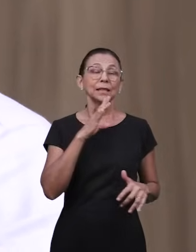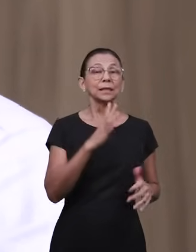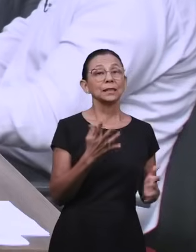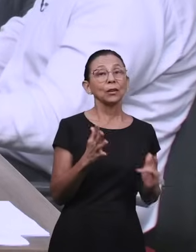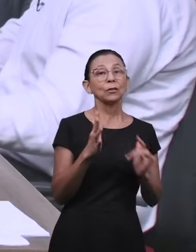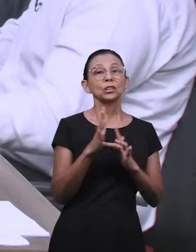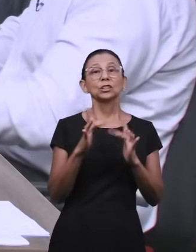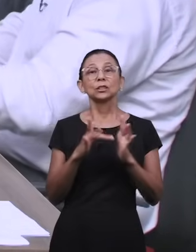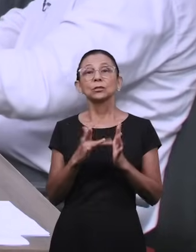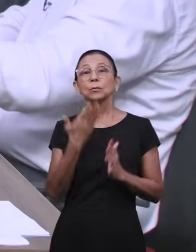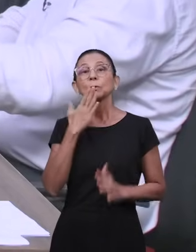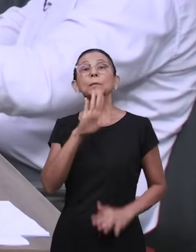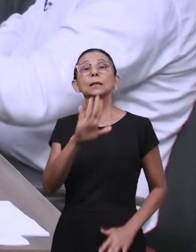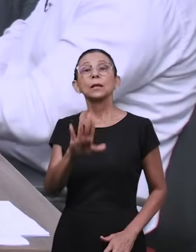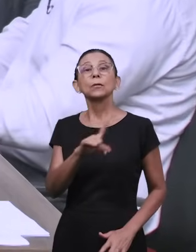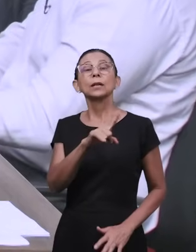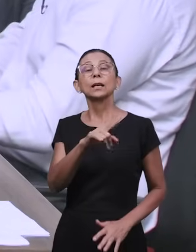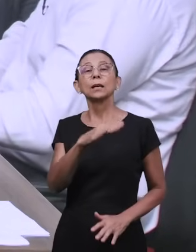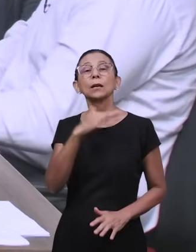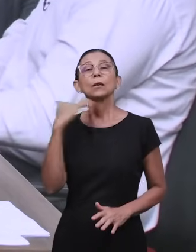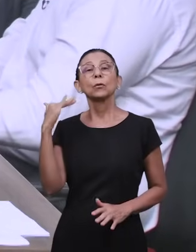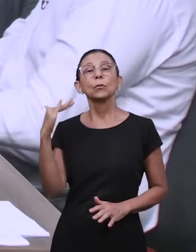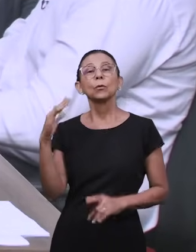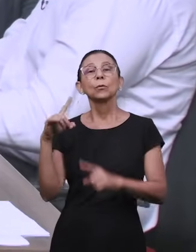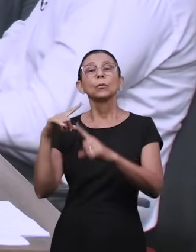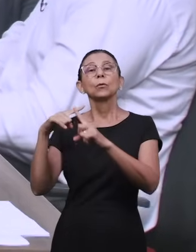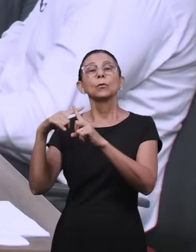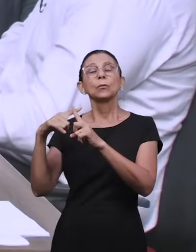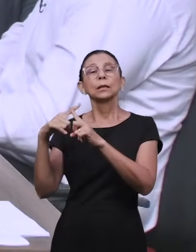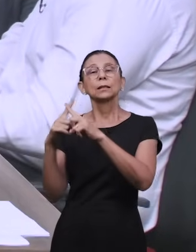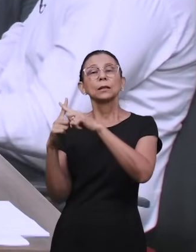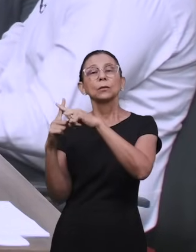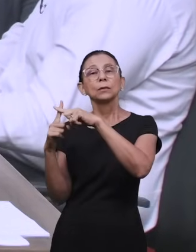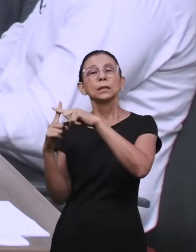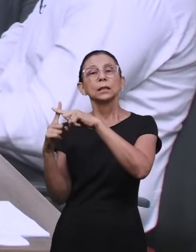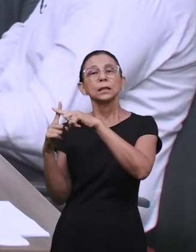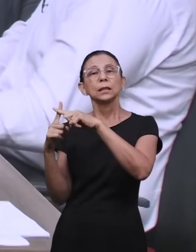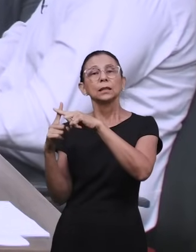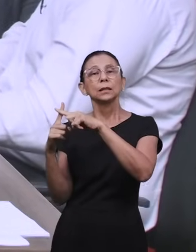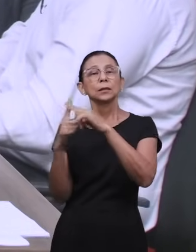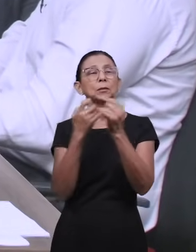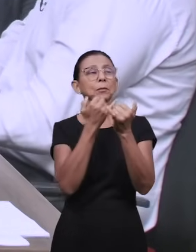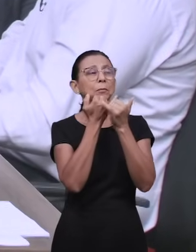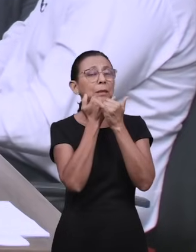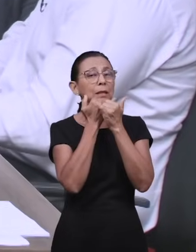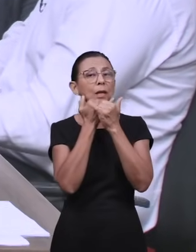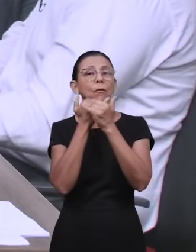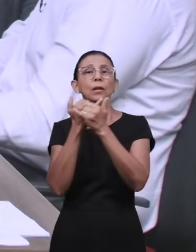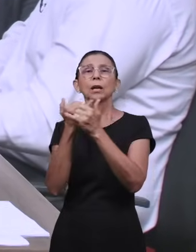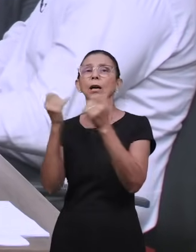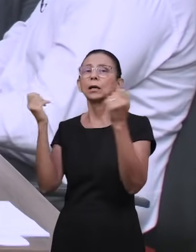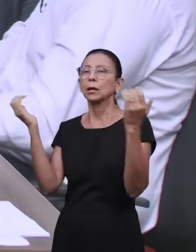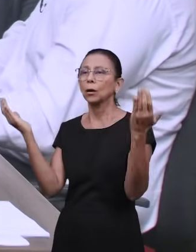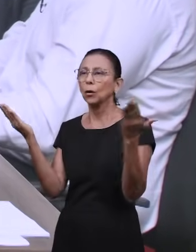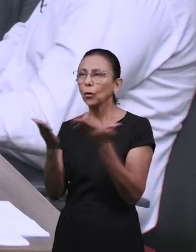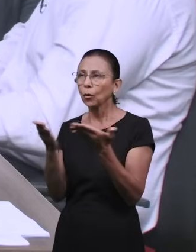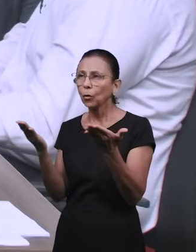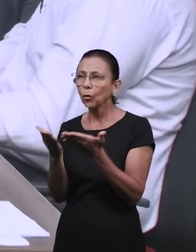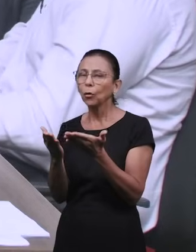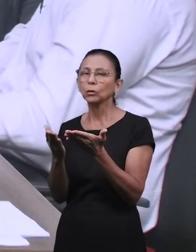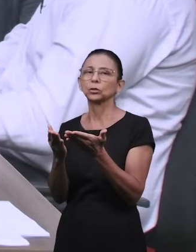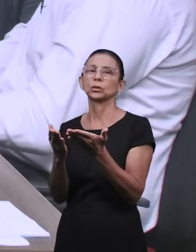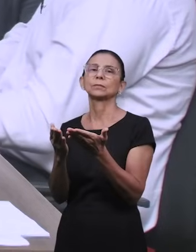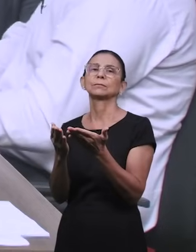A salvação, o perdão é para agora. O perdão está disponível agora. E todos